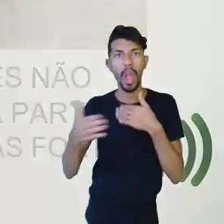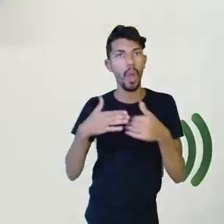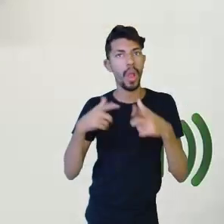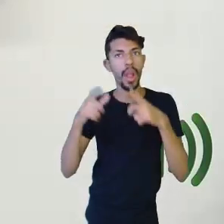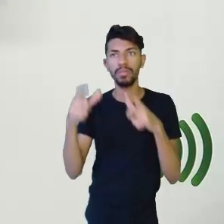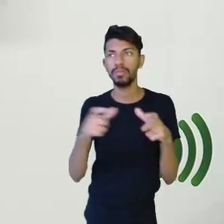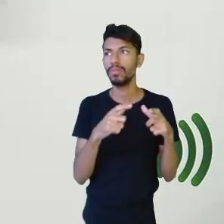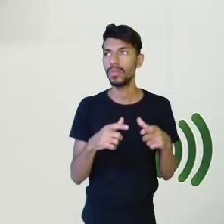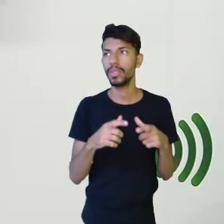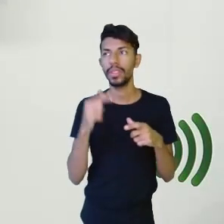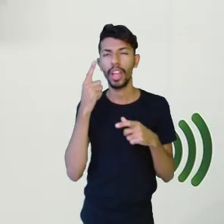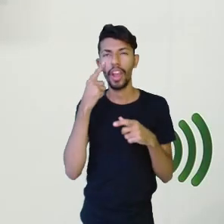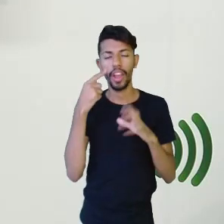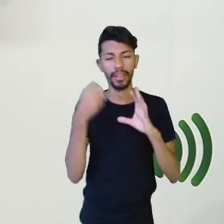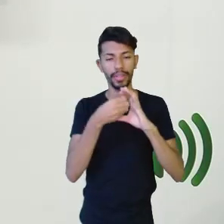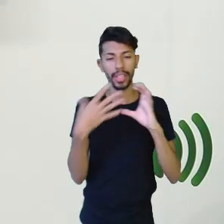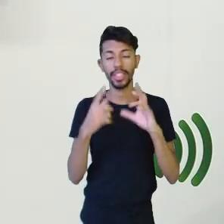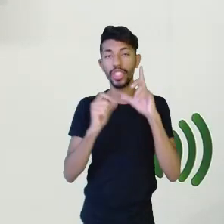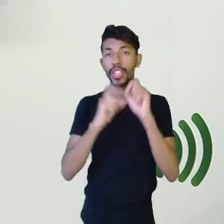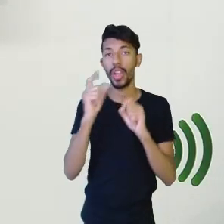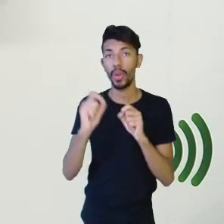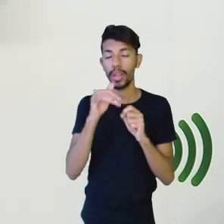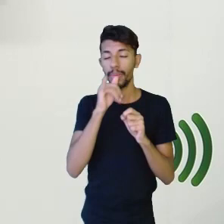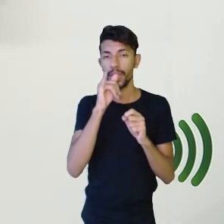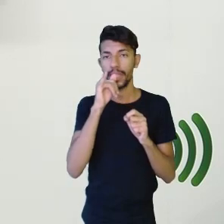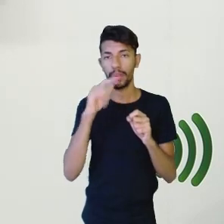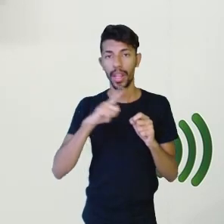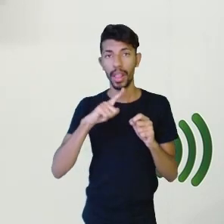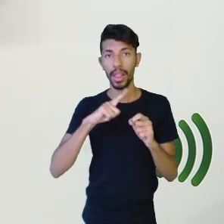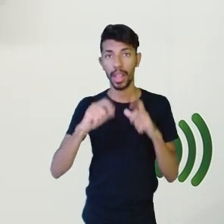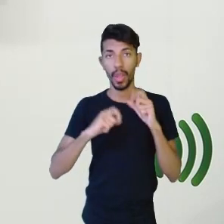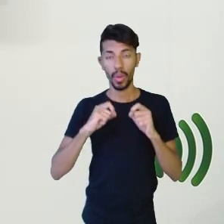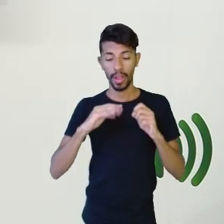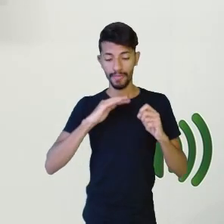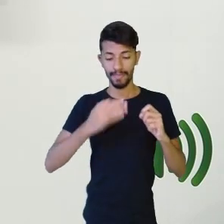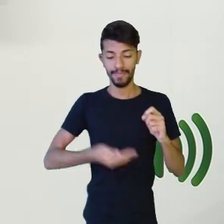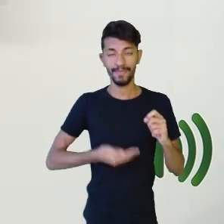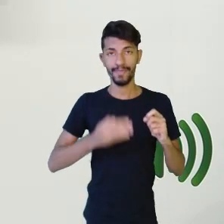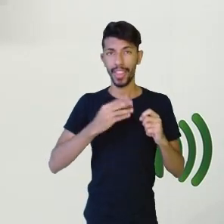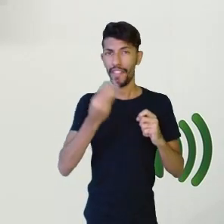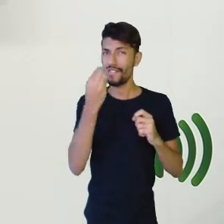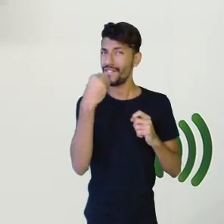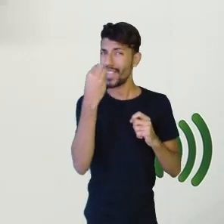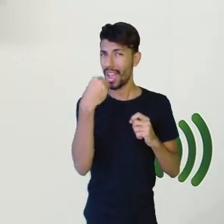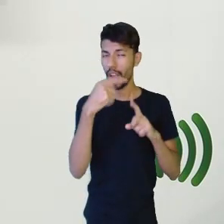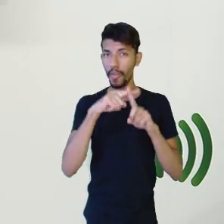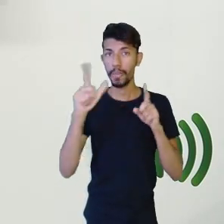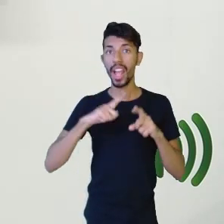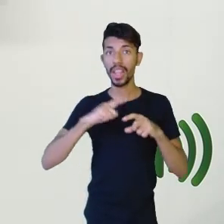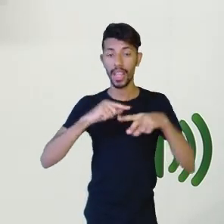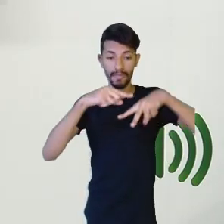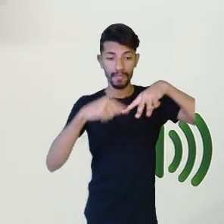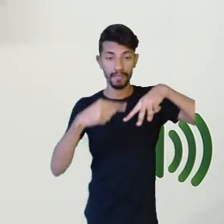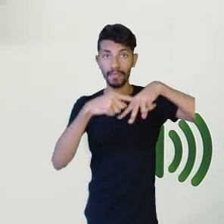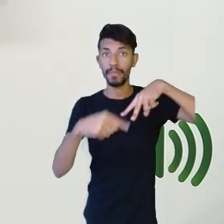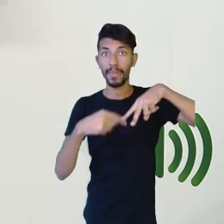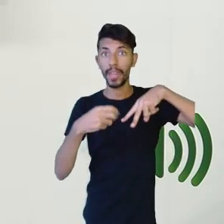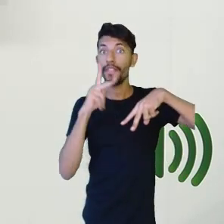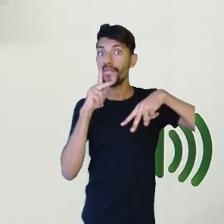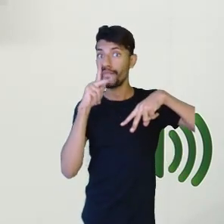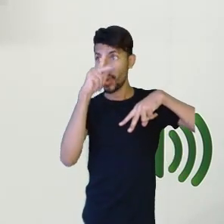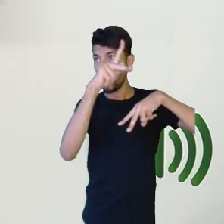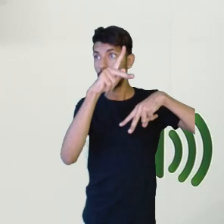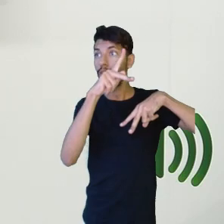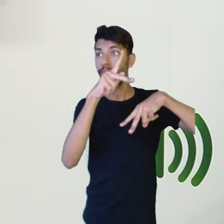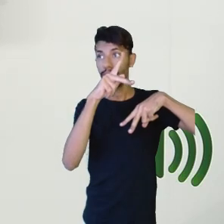peito fraco e pernas fortes. Pela imagem a gente vê que as pernas deles são bastante musculosas, enquanto